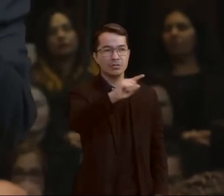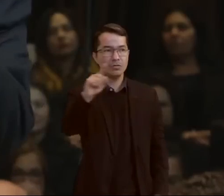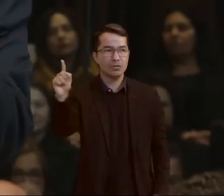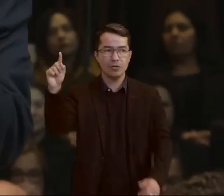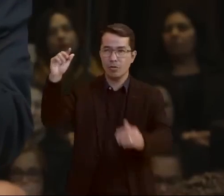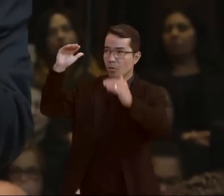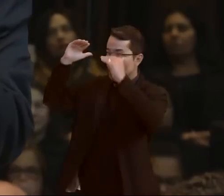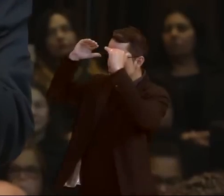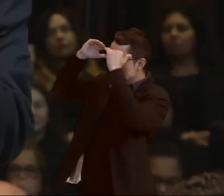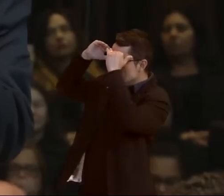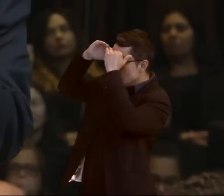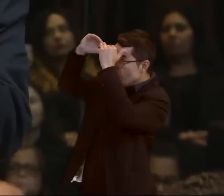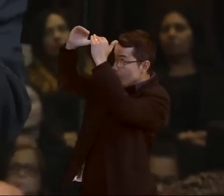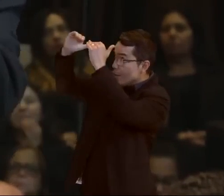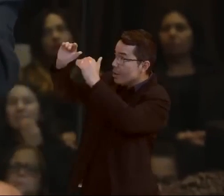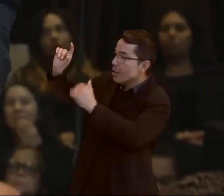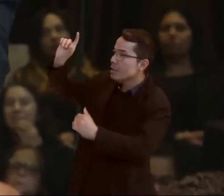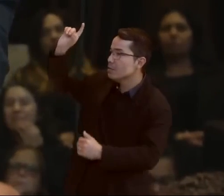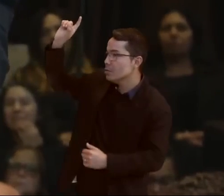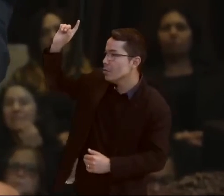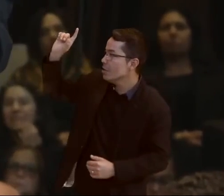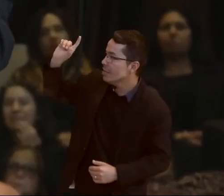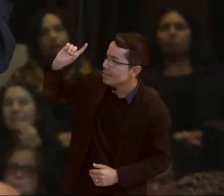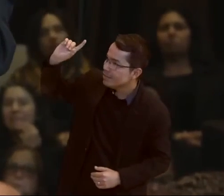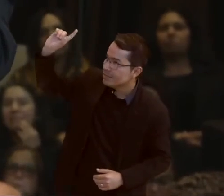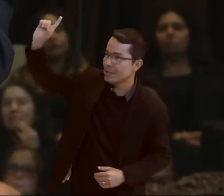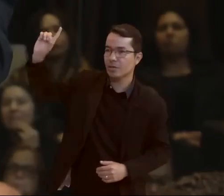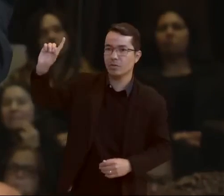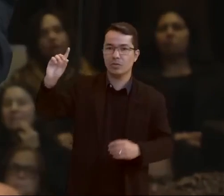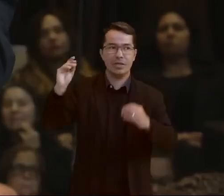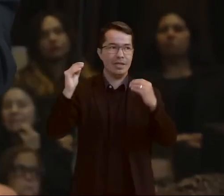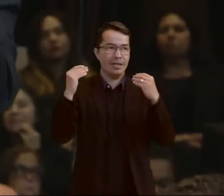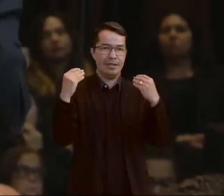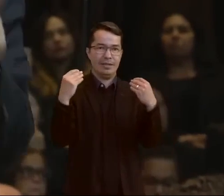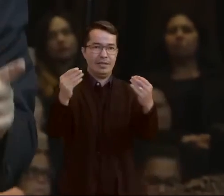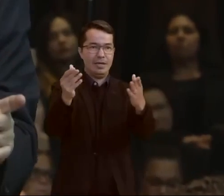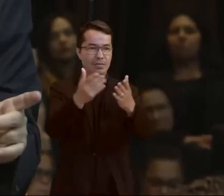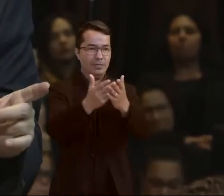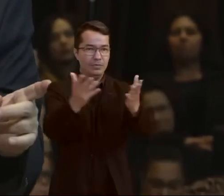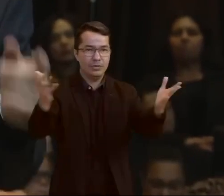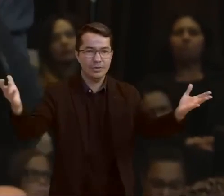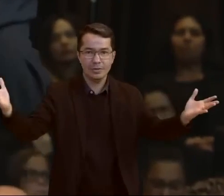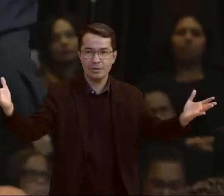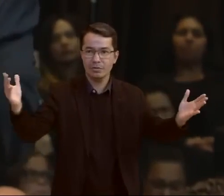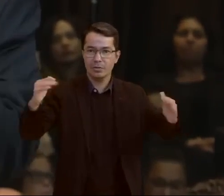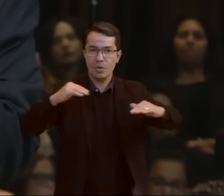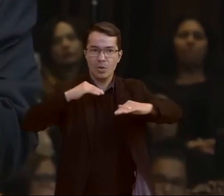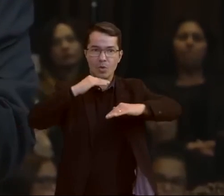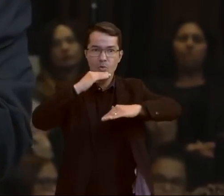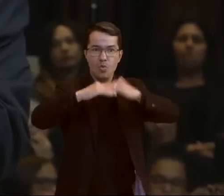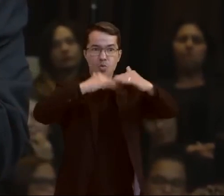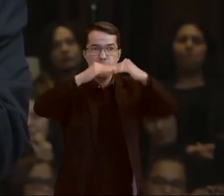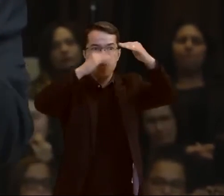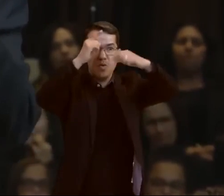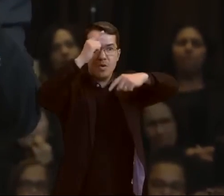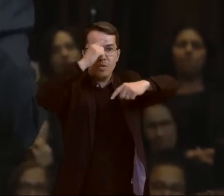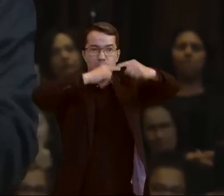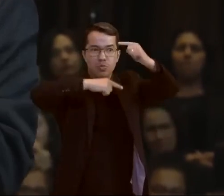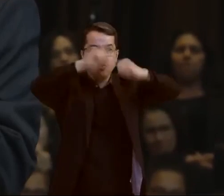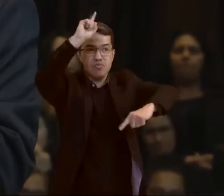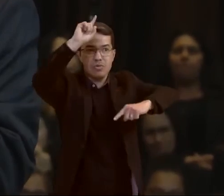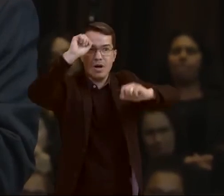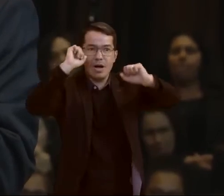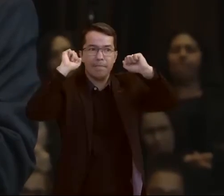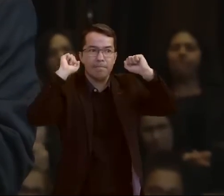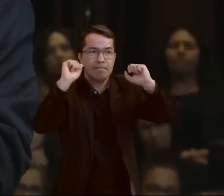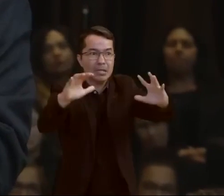você fizer o que eu estou mandando, vou fazer você produtivo e abençoador. É isso que está na Bíblia. E eu quero